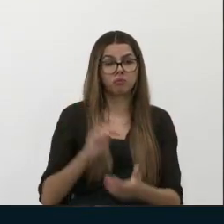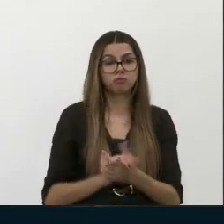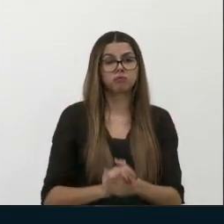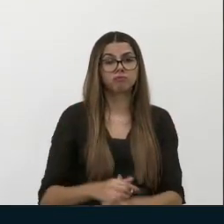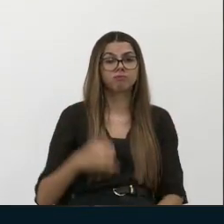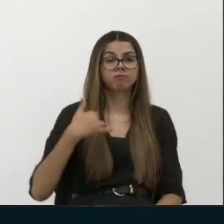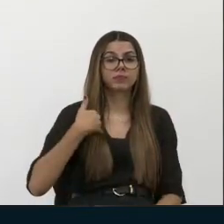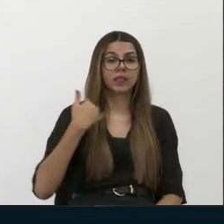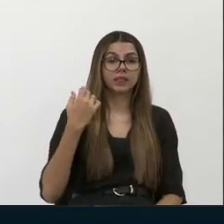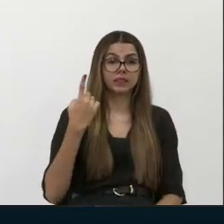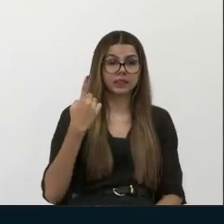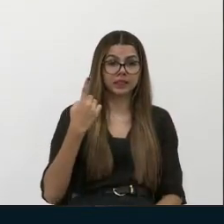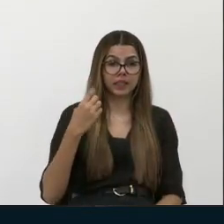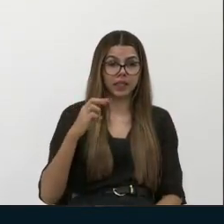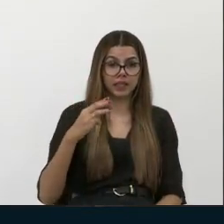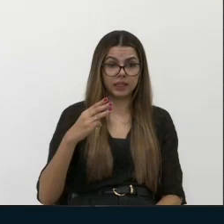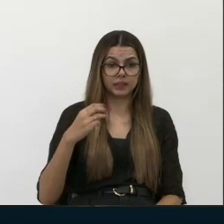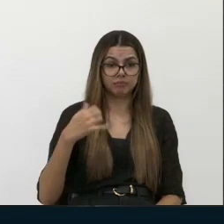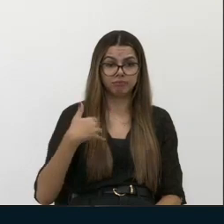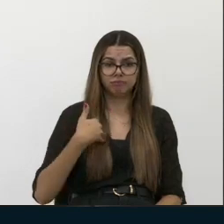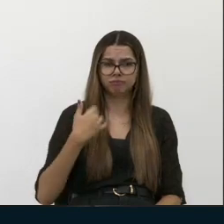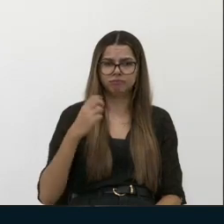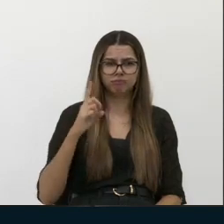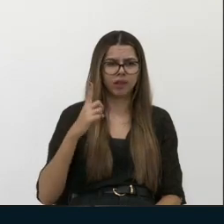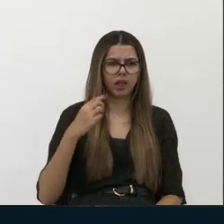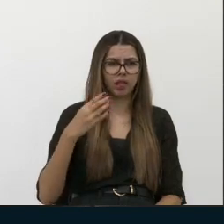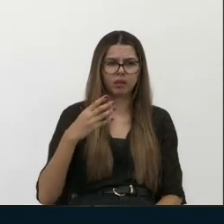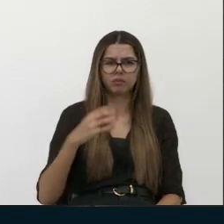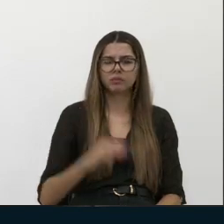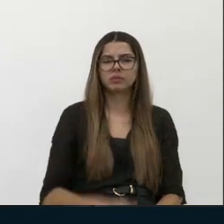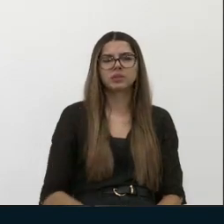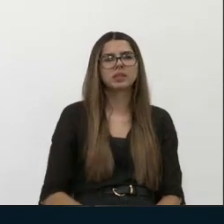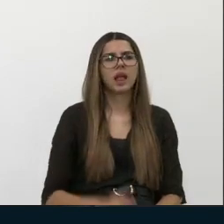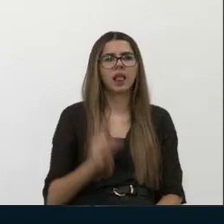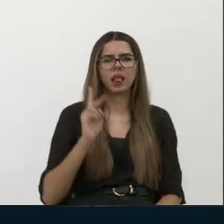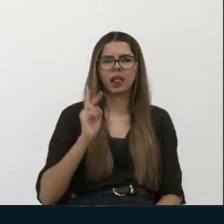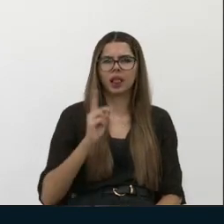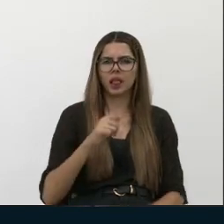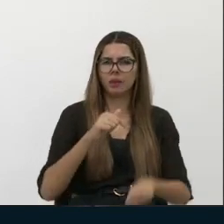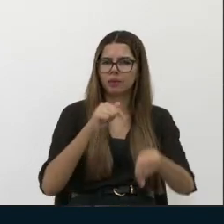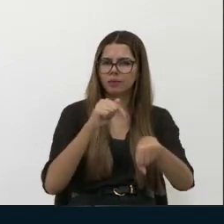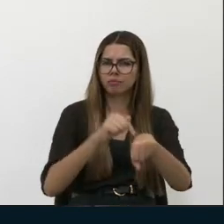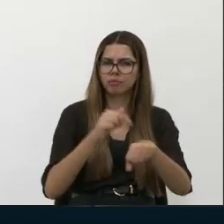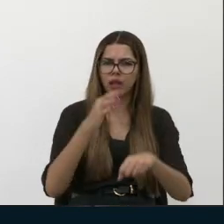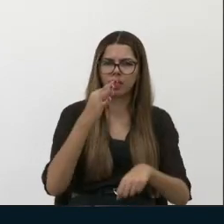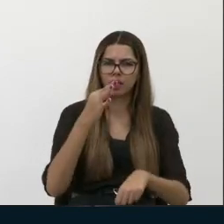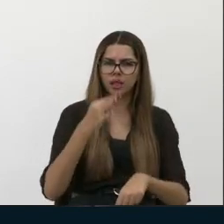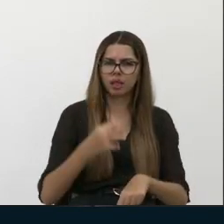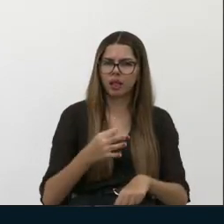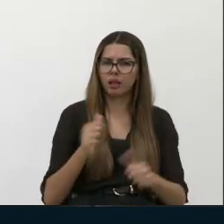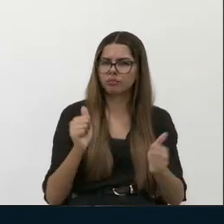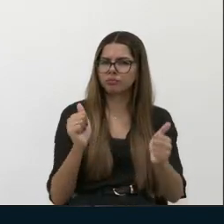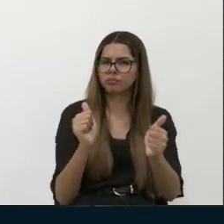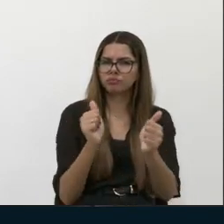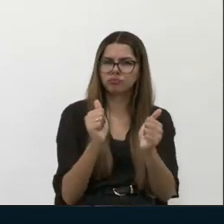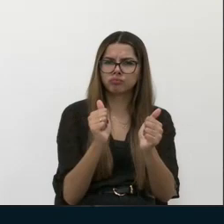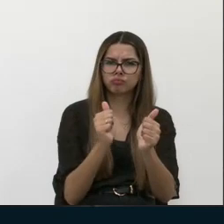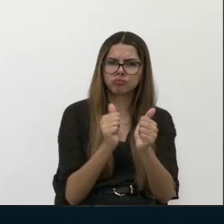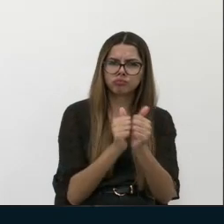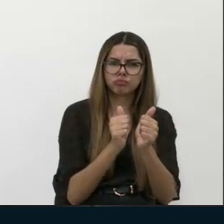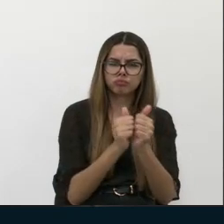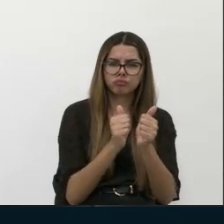13, 14 anos, e ele sempre vinha no horário, vinha fazendo companhia para mim. Trabalhou uma